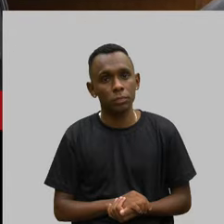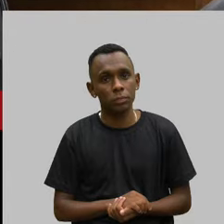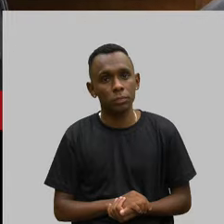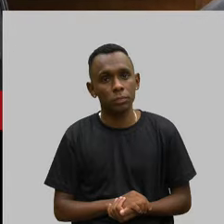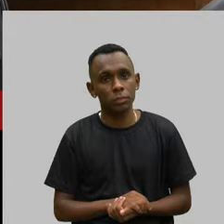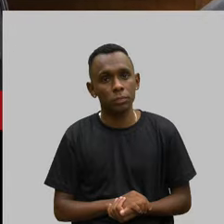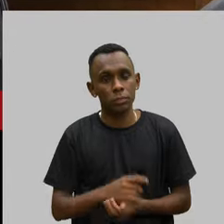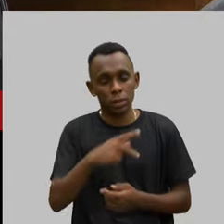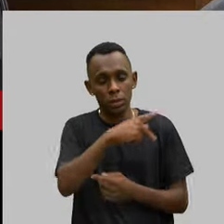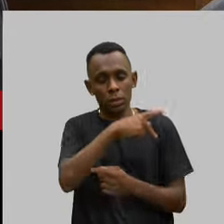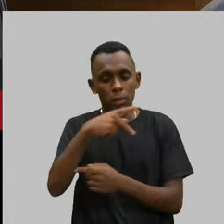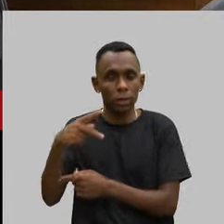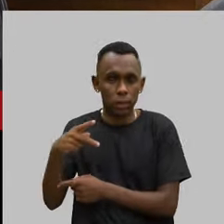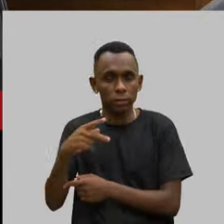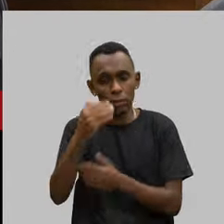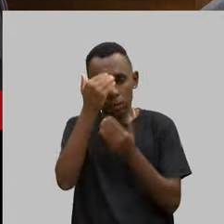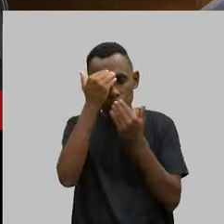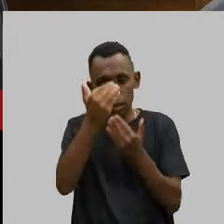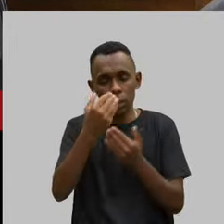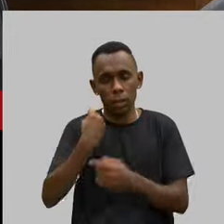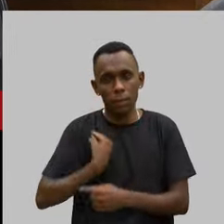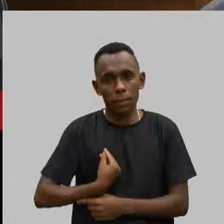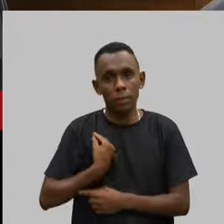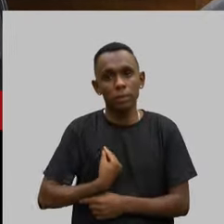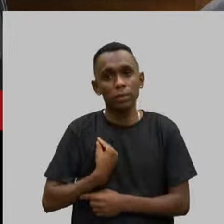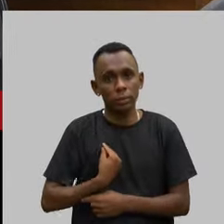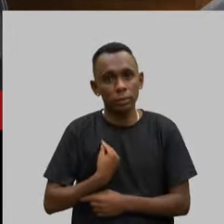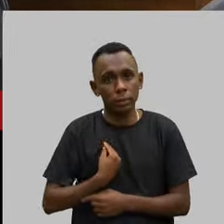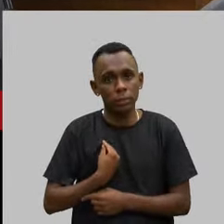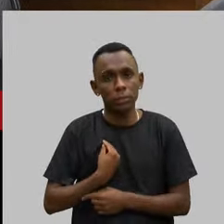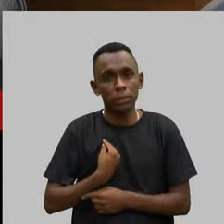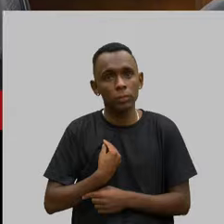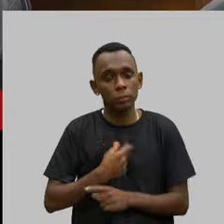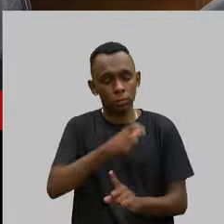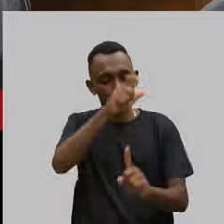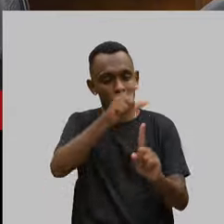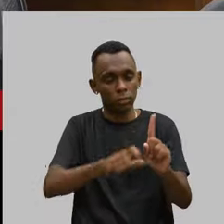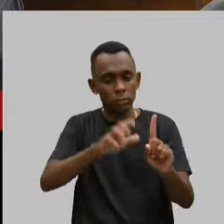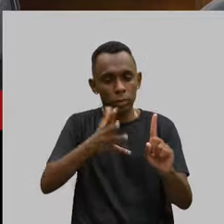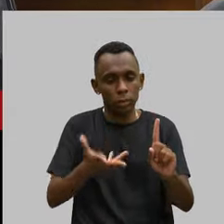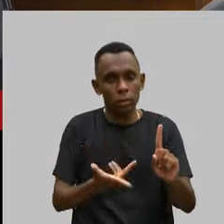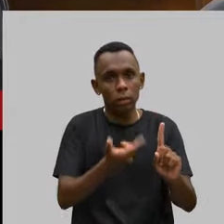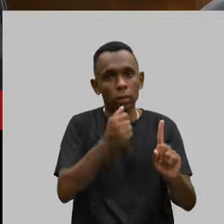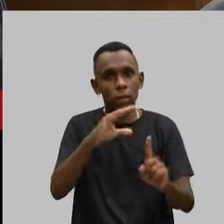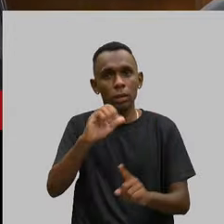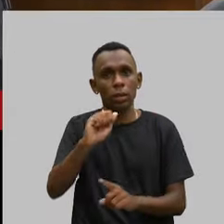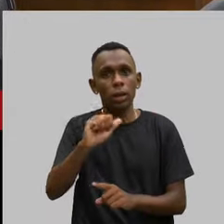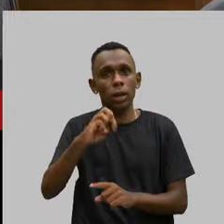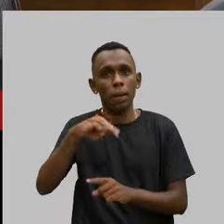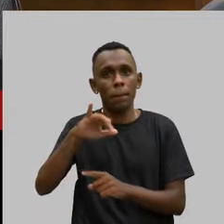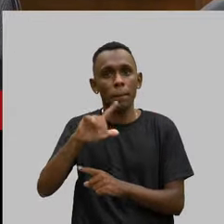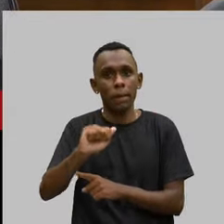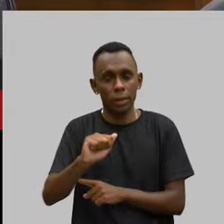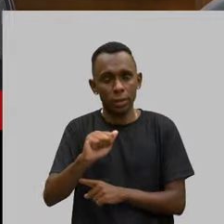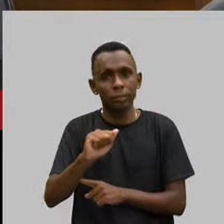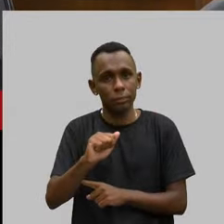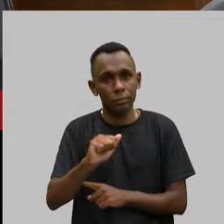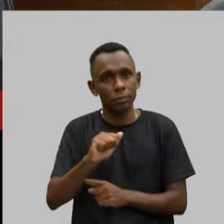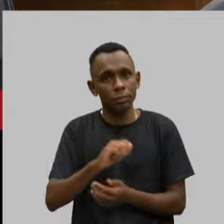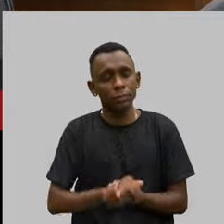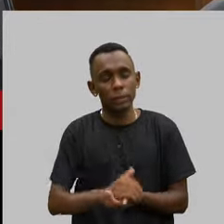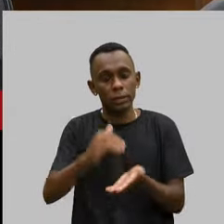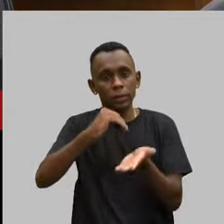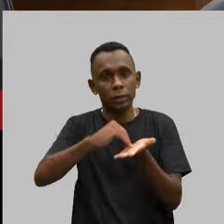a presidência regista agradece a presença da excelentíssima senhora Camila Barbosa Neves